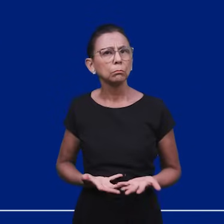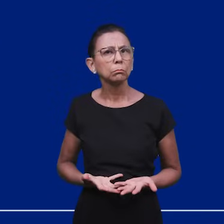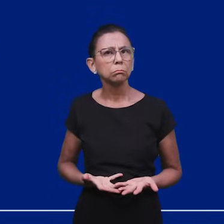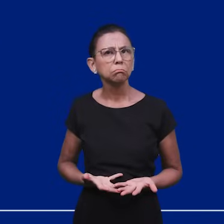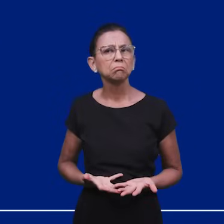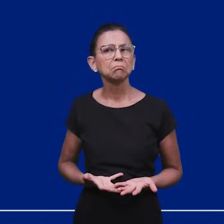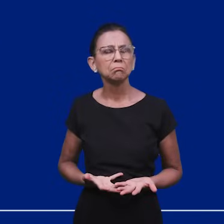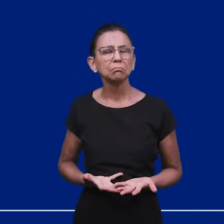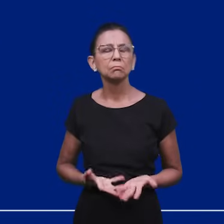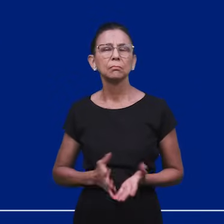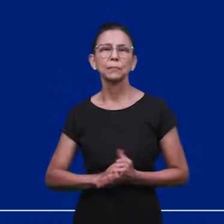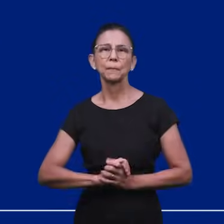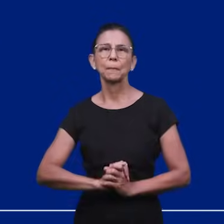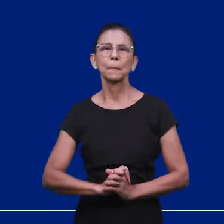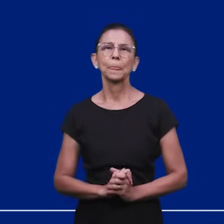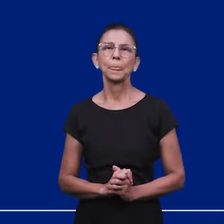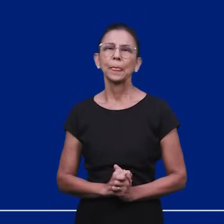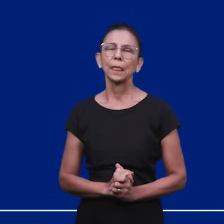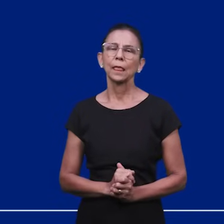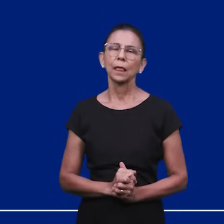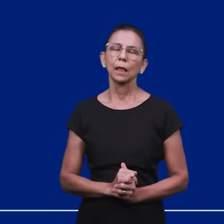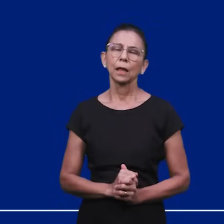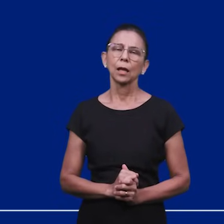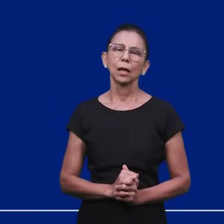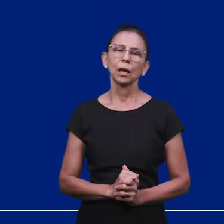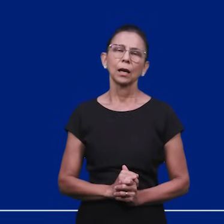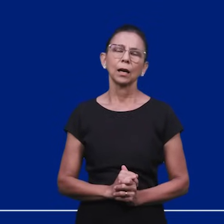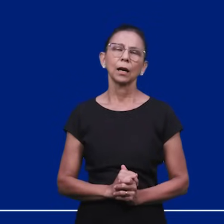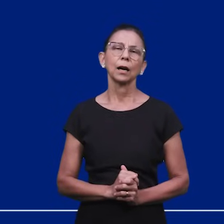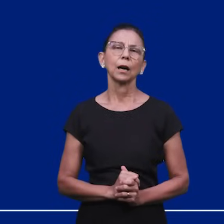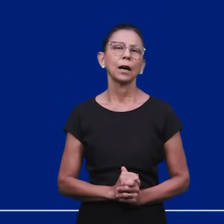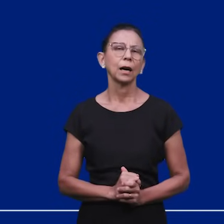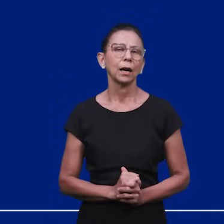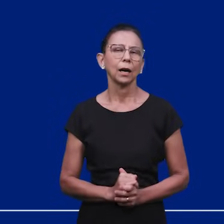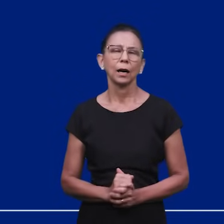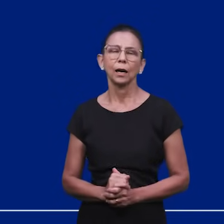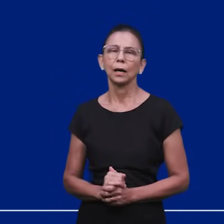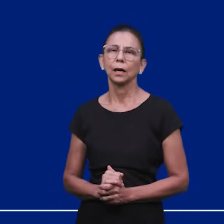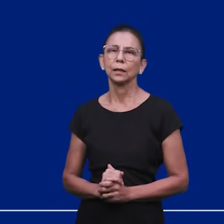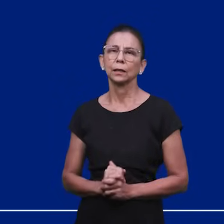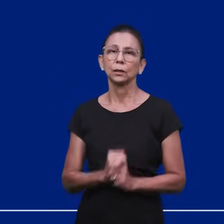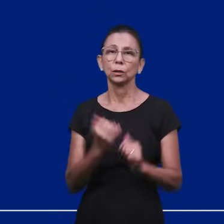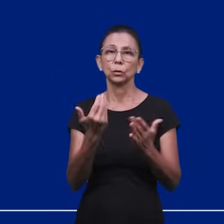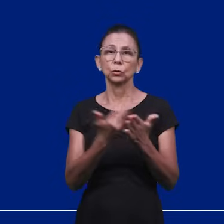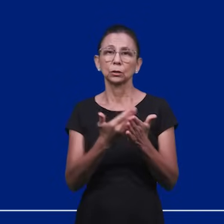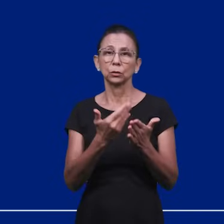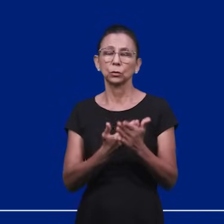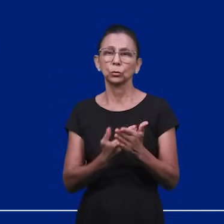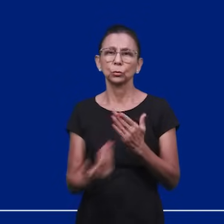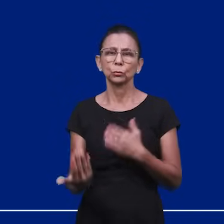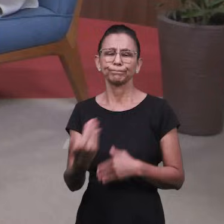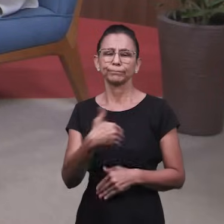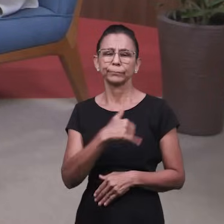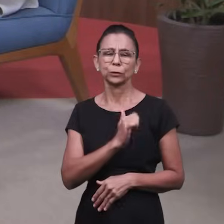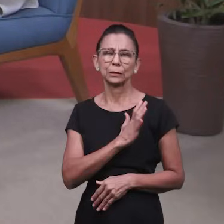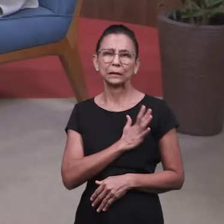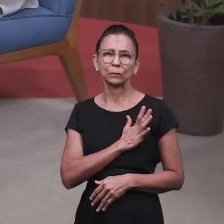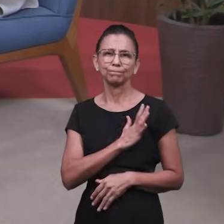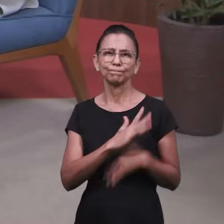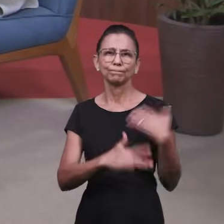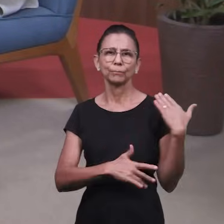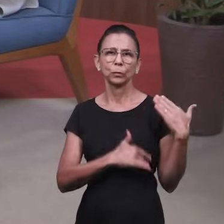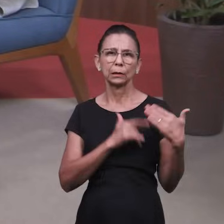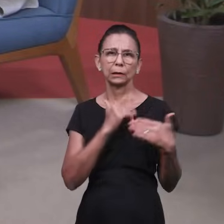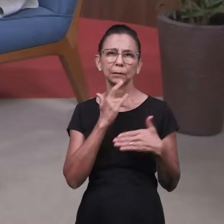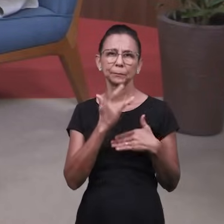inesgotável, né? E é completa dizendo o seguinte: um manancial que abastece os nossos corações. Louvado seja o nome